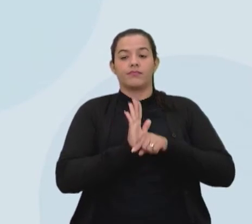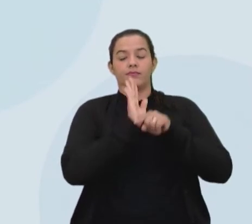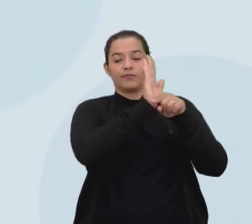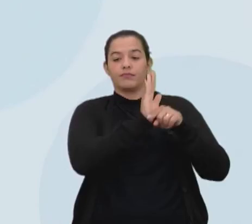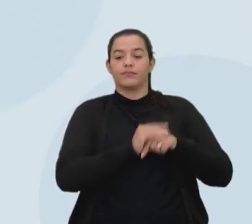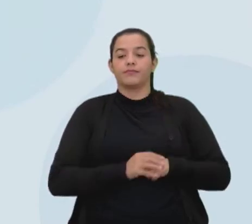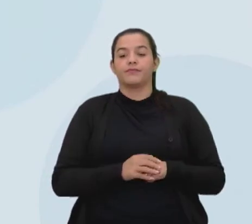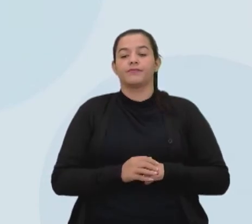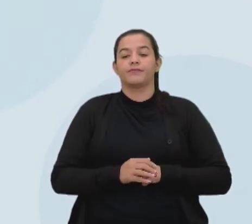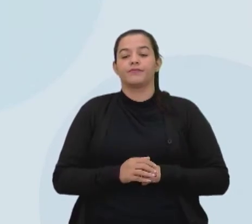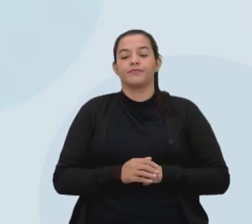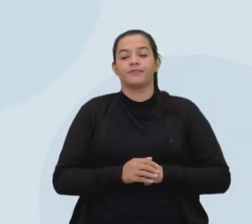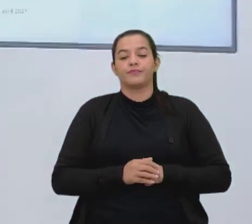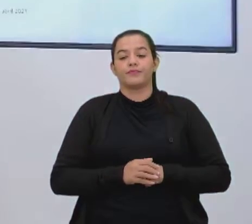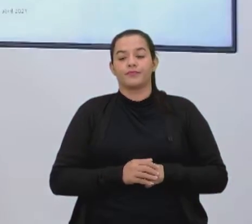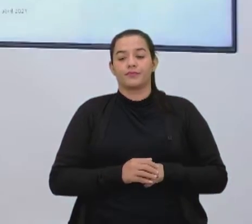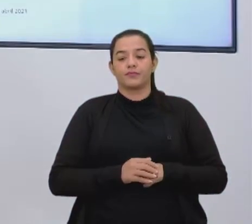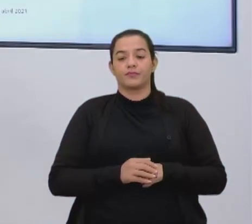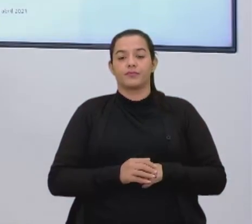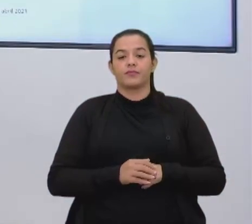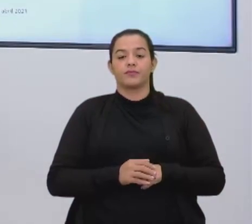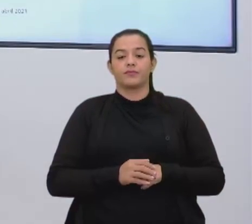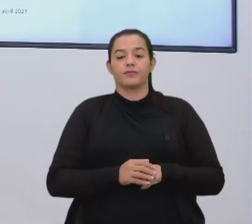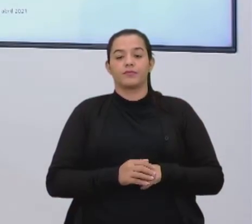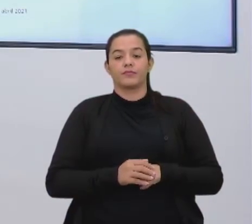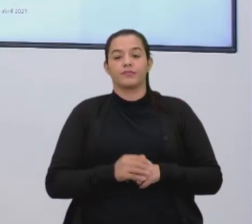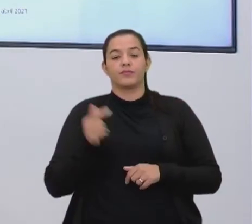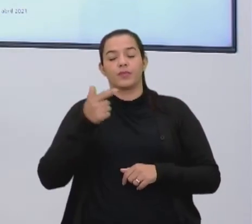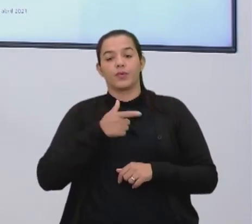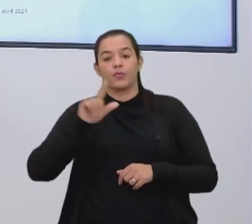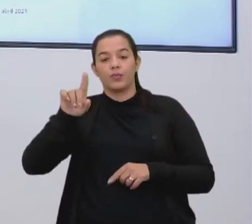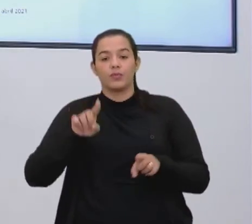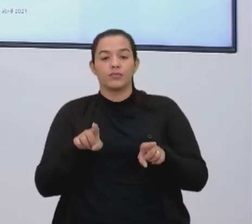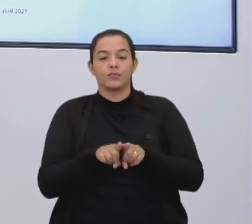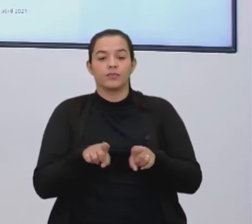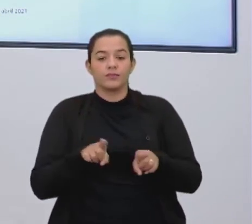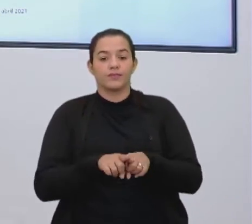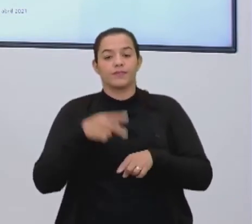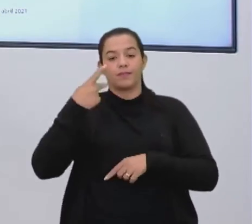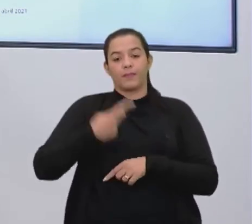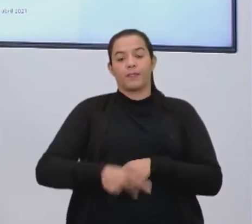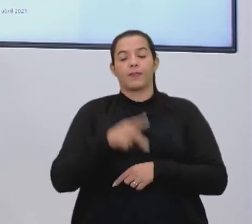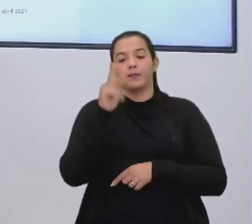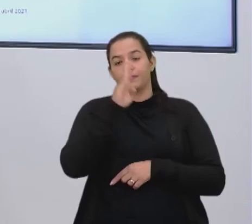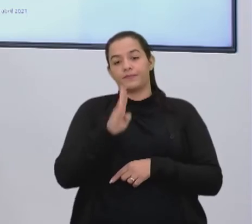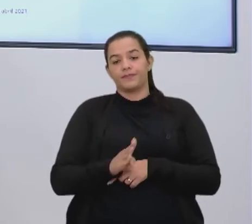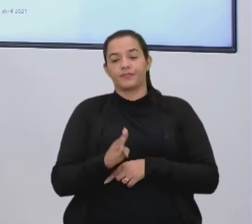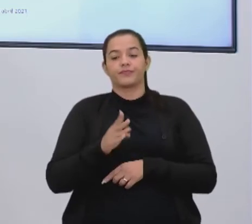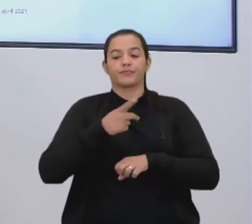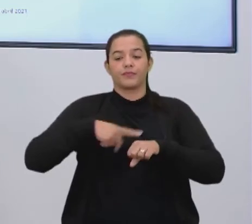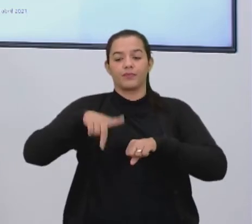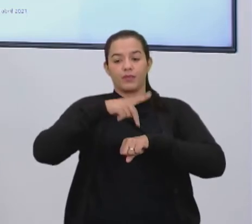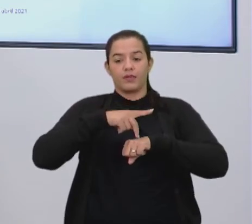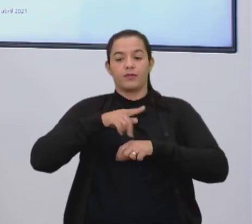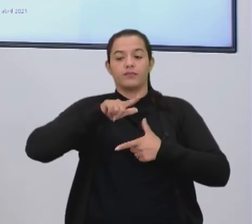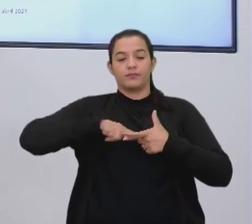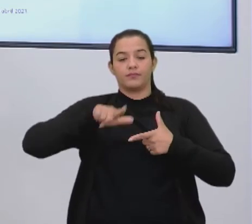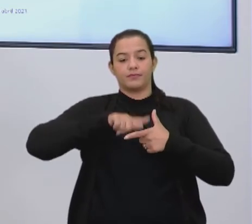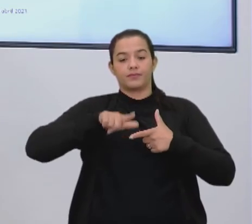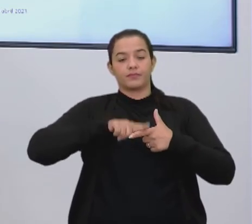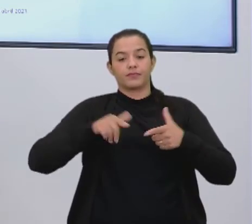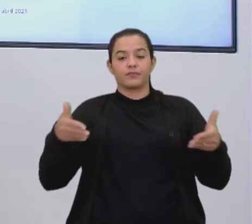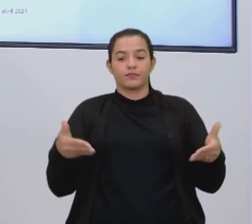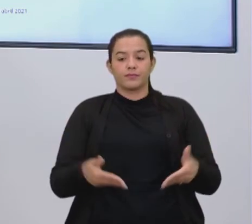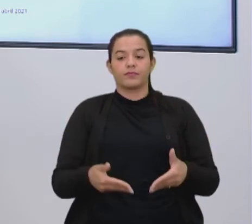ajudar. Aqui, a gente já tem um outro problema. A gente já tem um país, é um problema, vamos dizer, local.